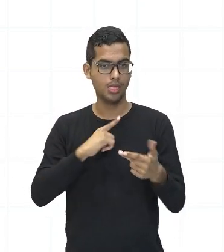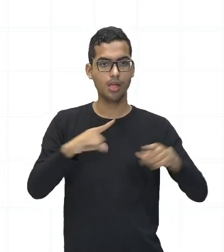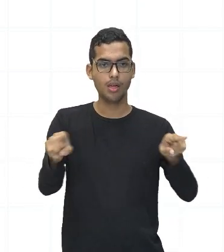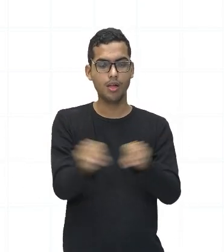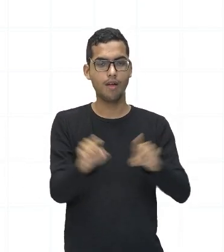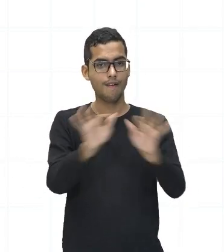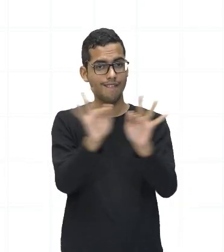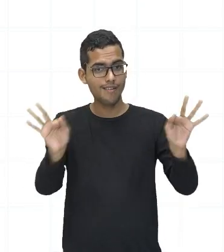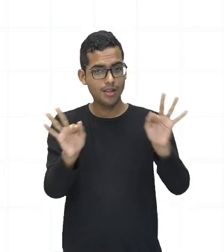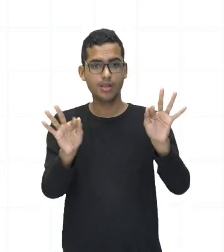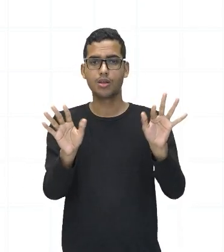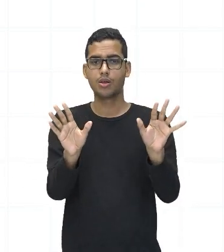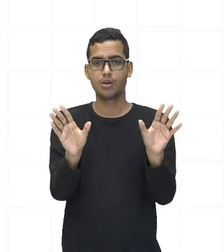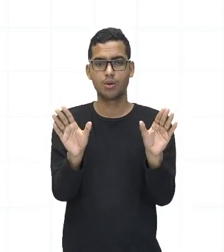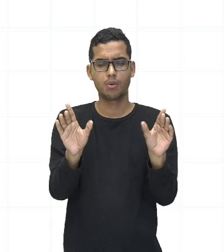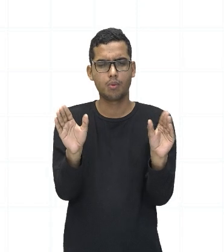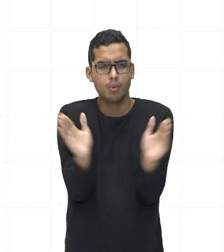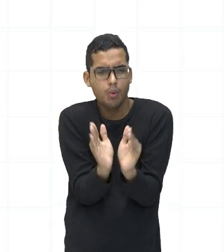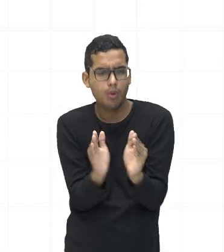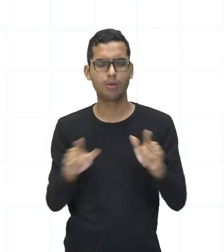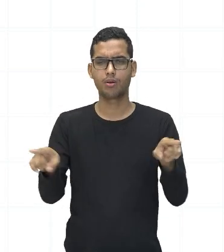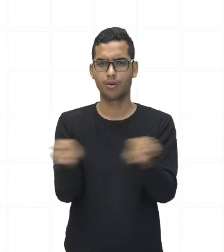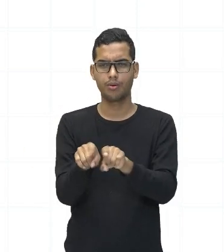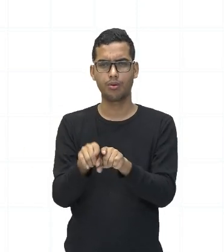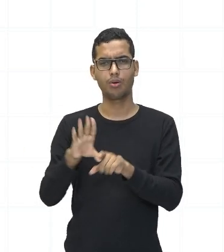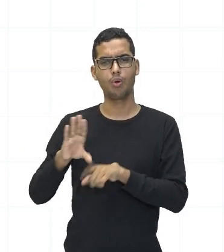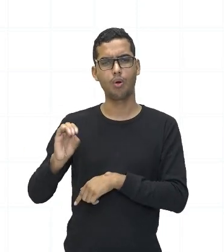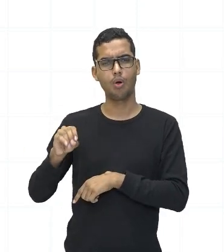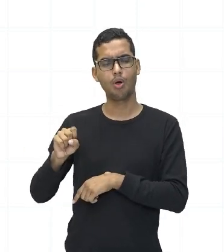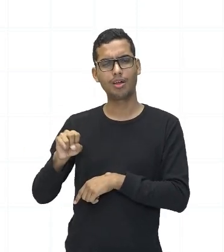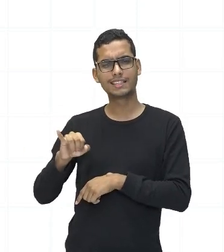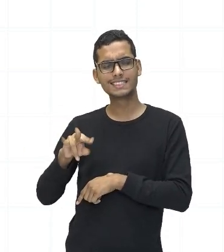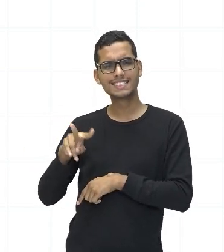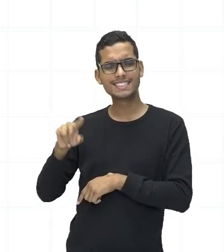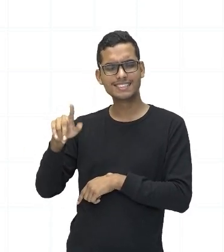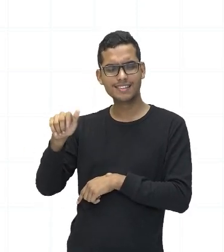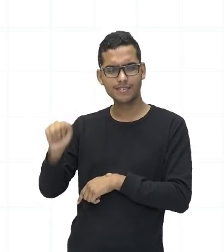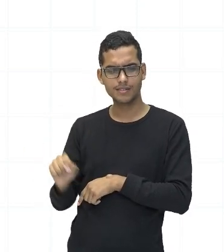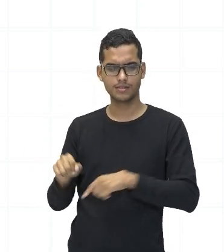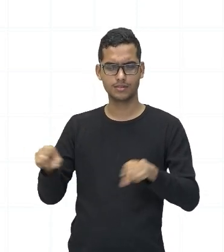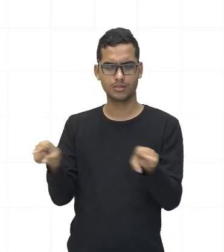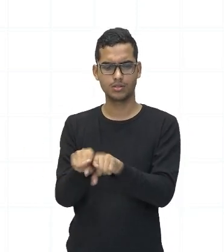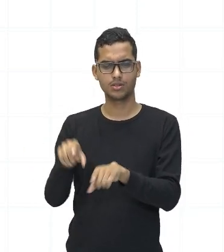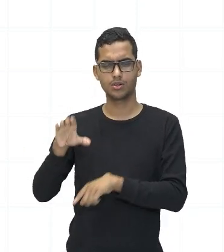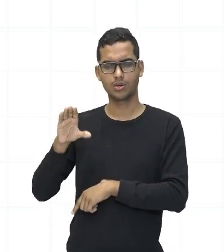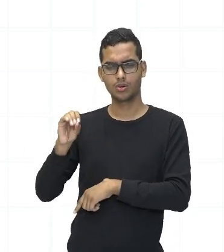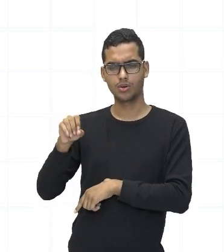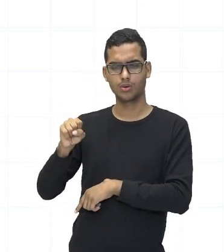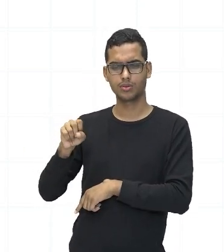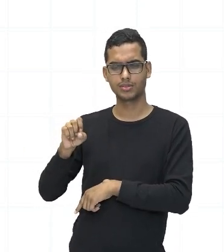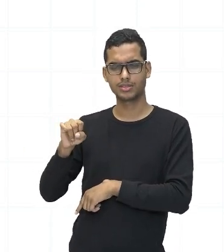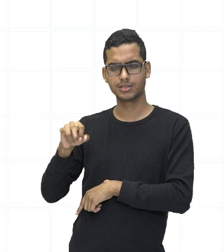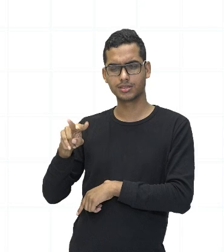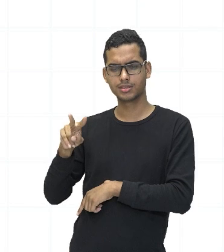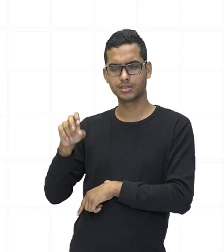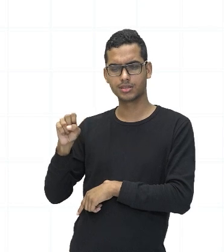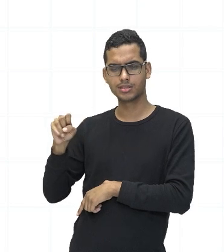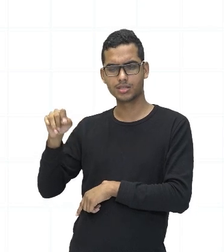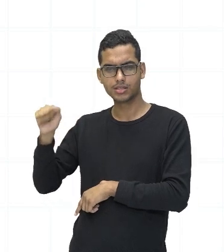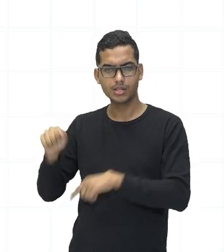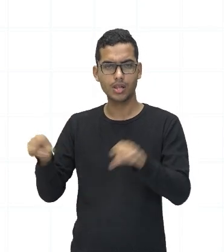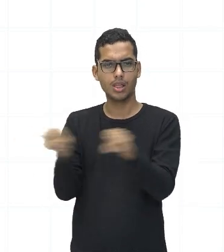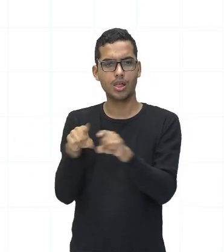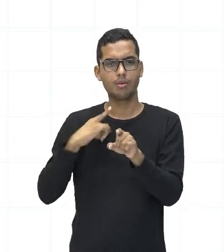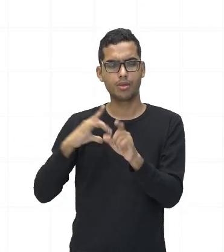curtas e concisas, porém, são palavras-chave que são carregadas de significação, que trazem